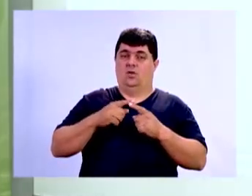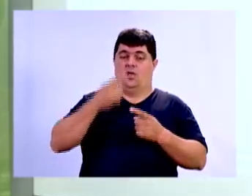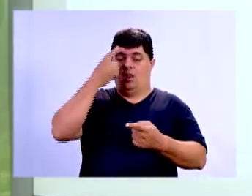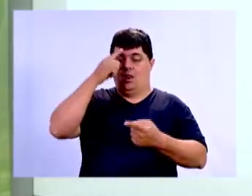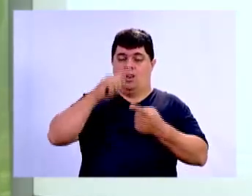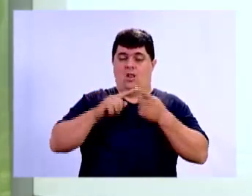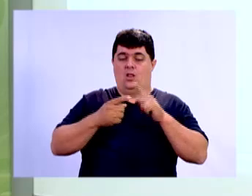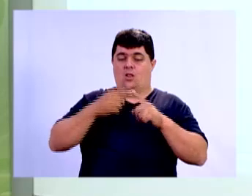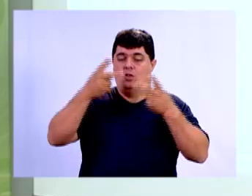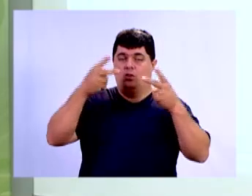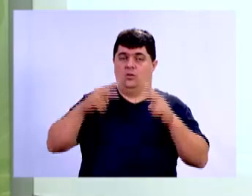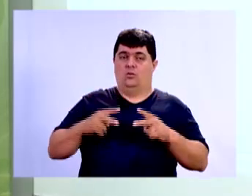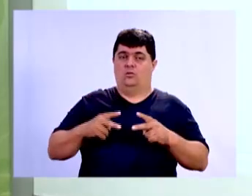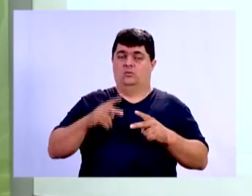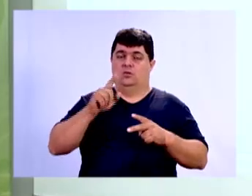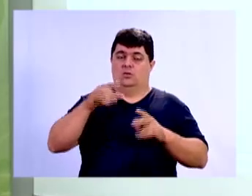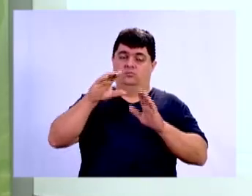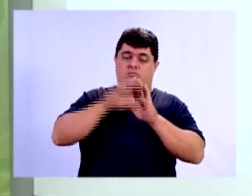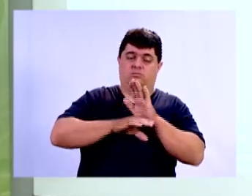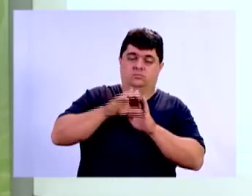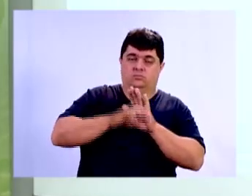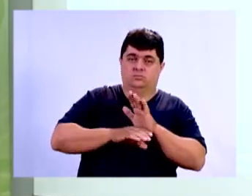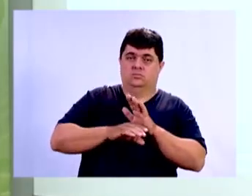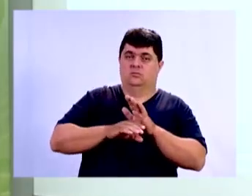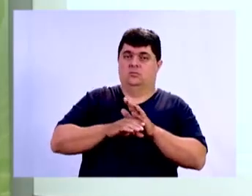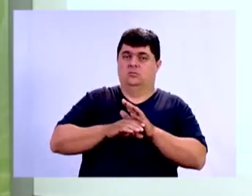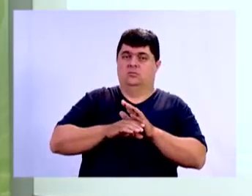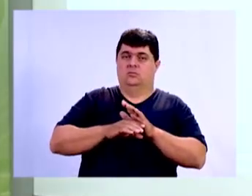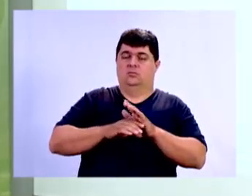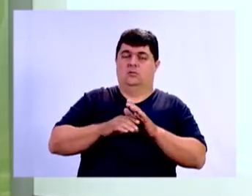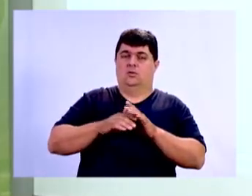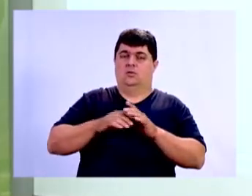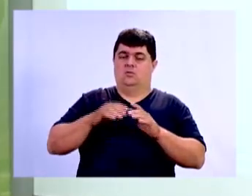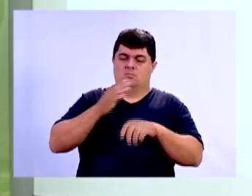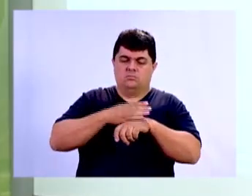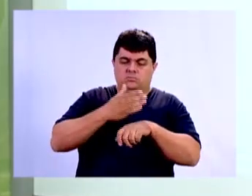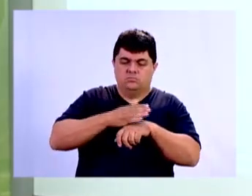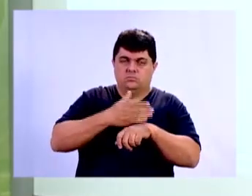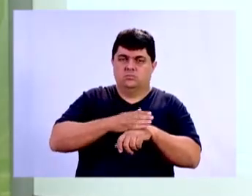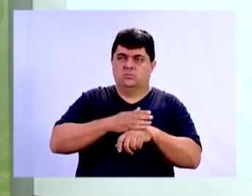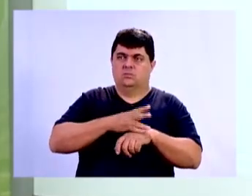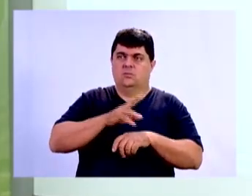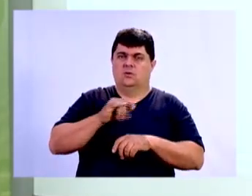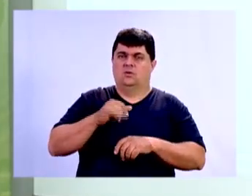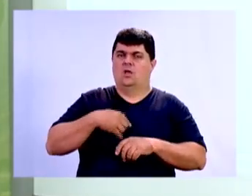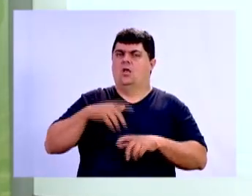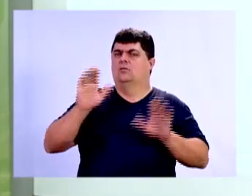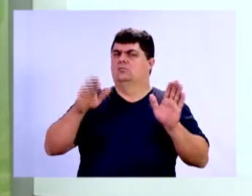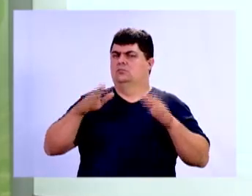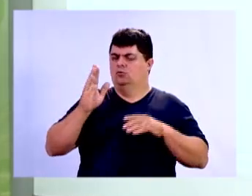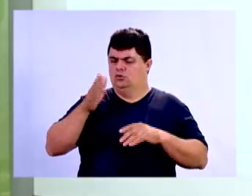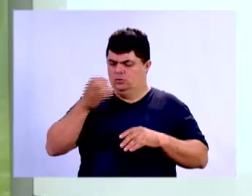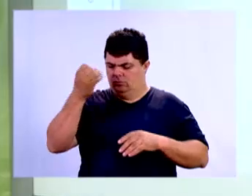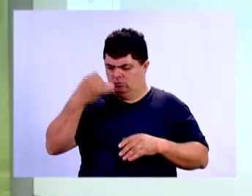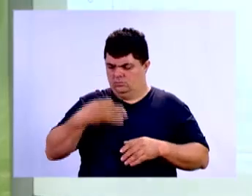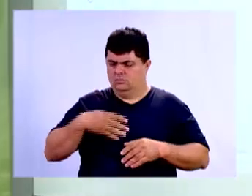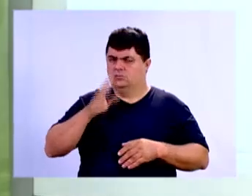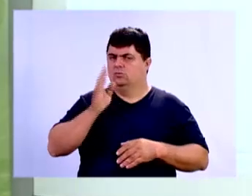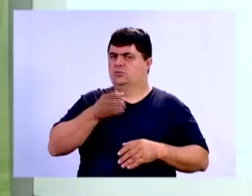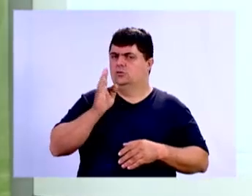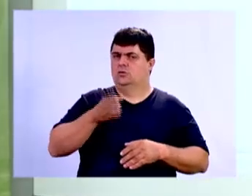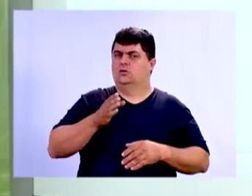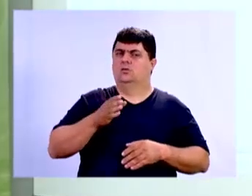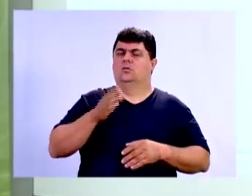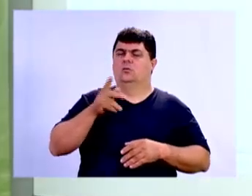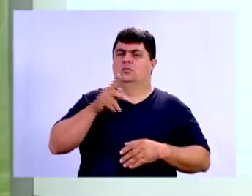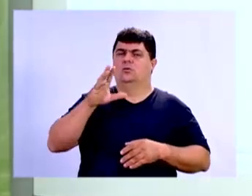programação. O importante aqui são os conceitos, que depois que você começar a praticar, isso aqui o professor Lilo chegou a trabalhar, aqui o professor